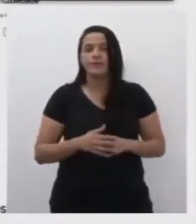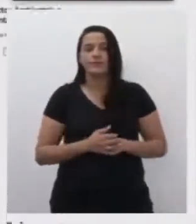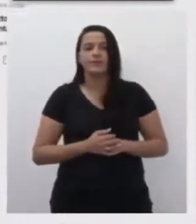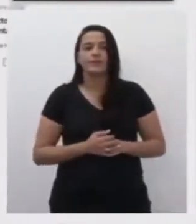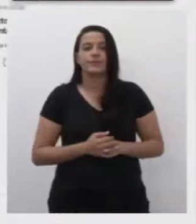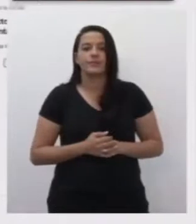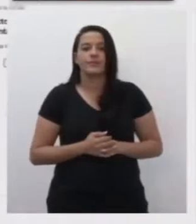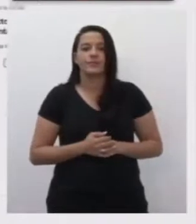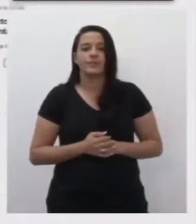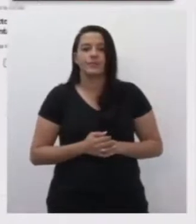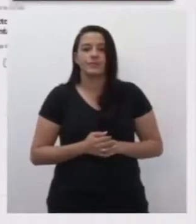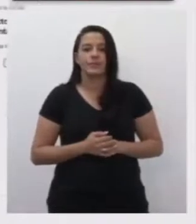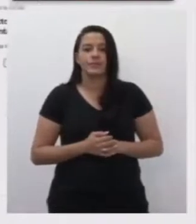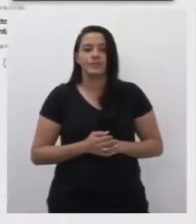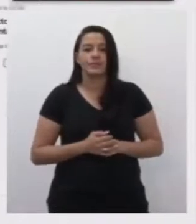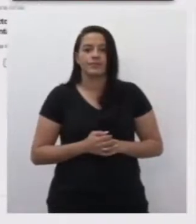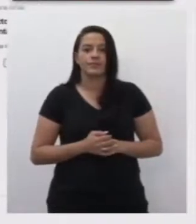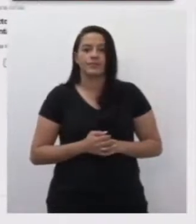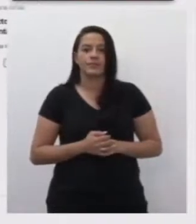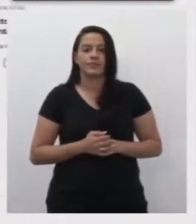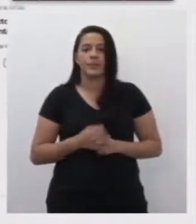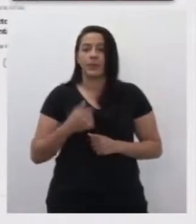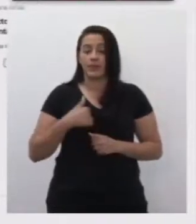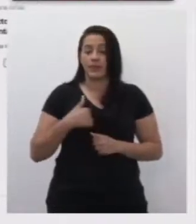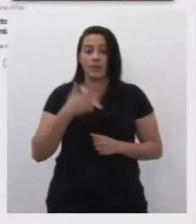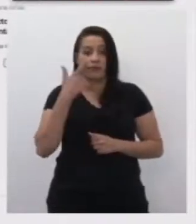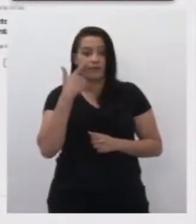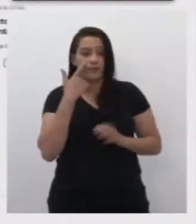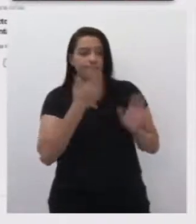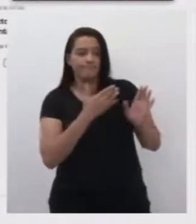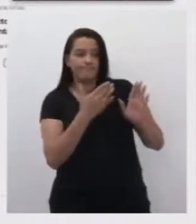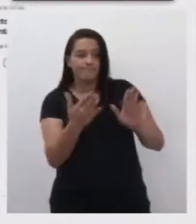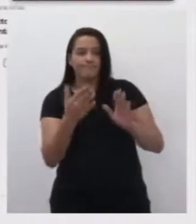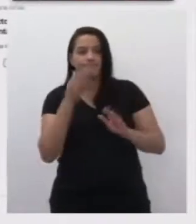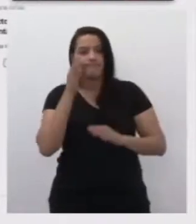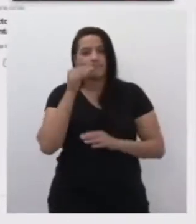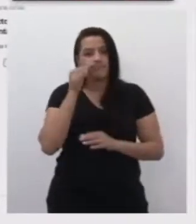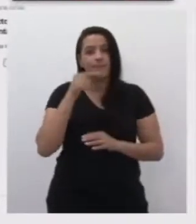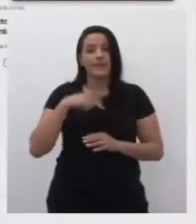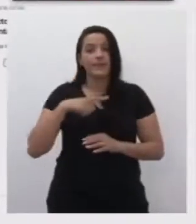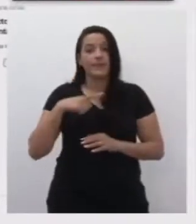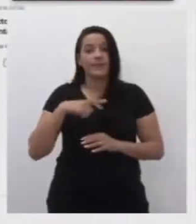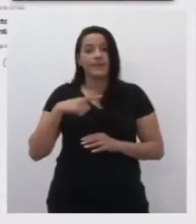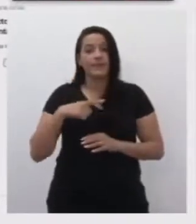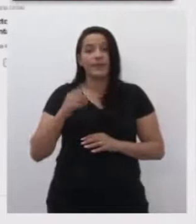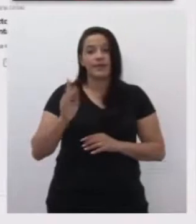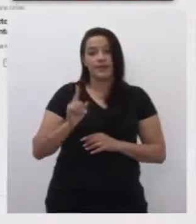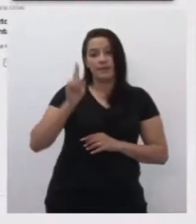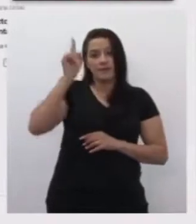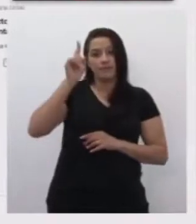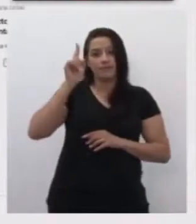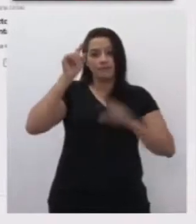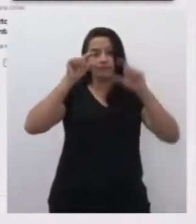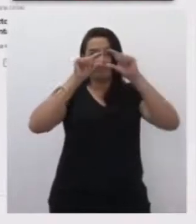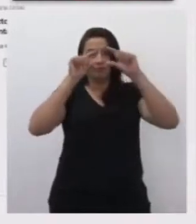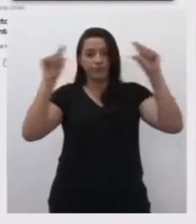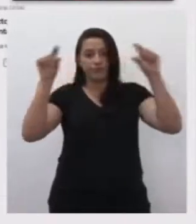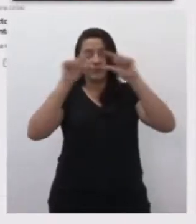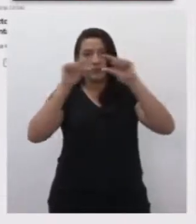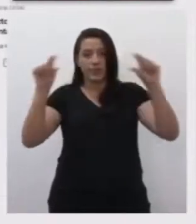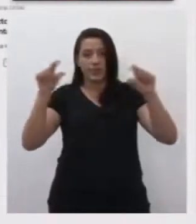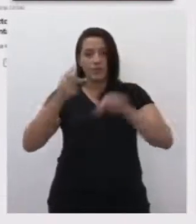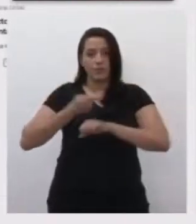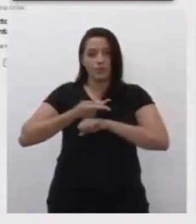vendo aí, Júlia, assim, que eu achei bastante interessante que tem uma busca aí na parte superior desse menu aí,